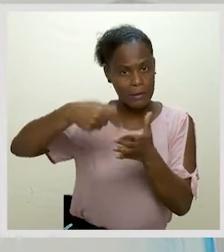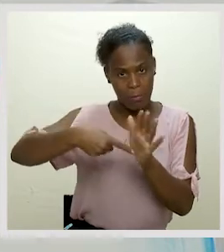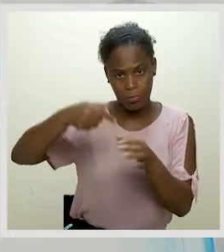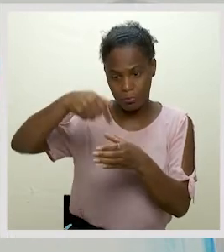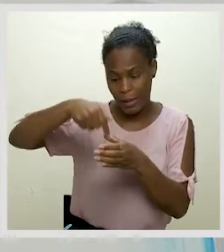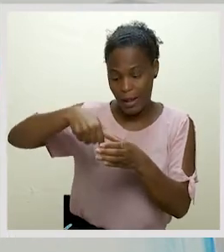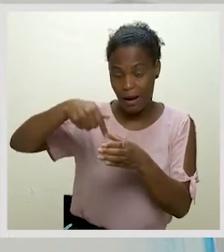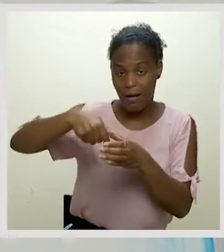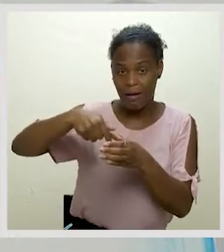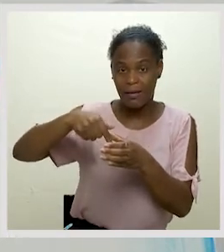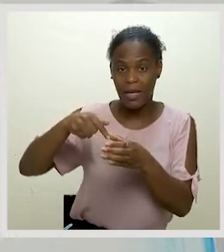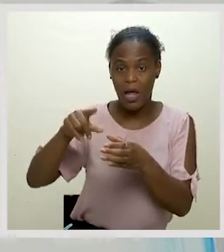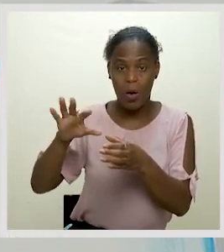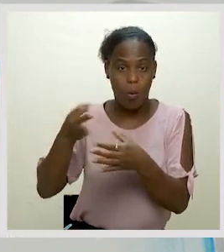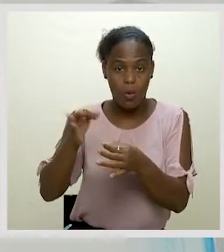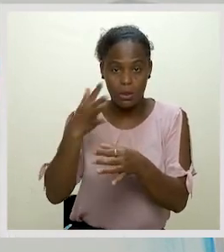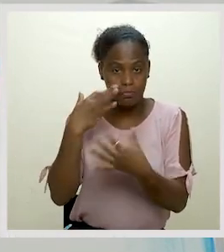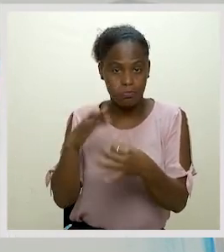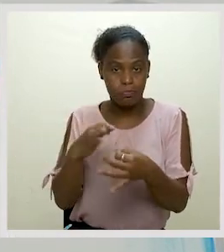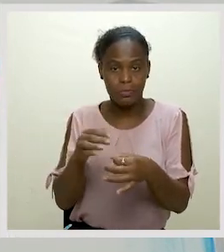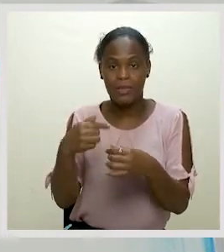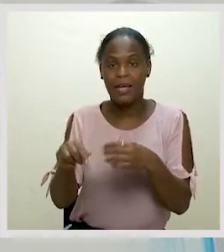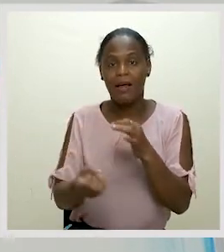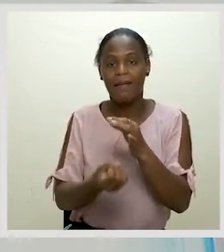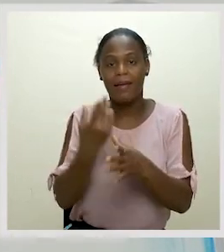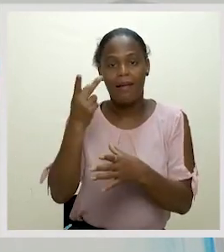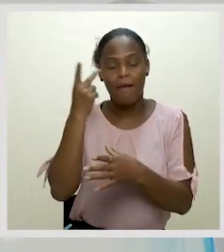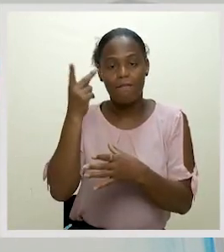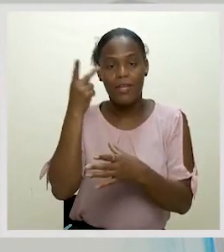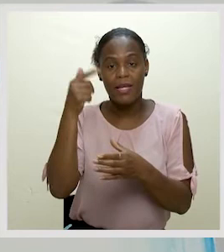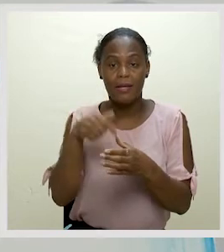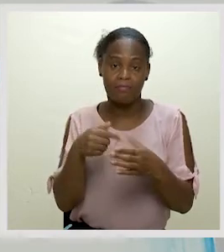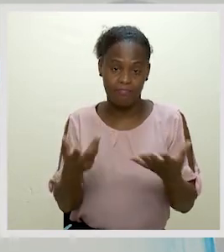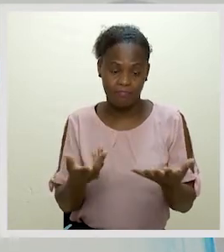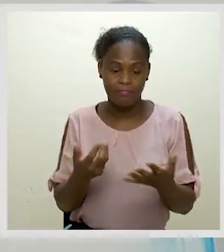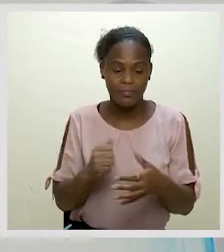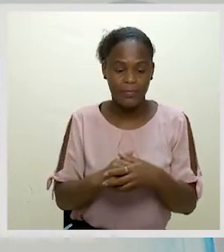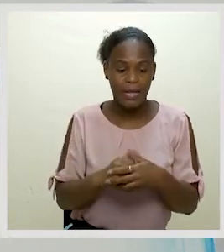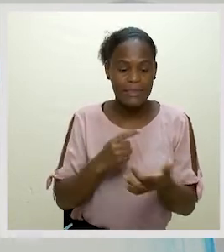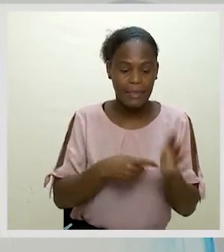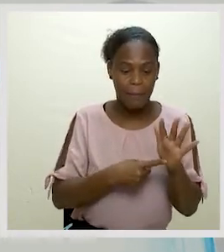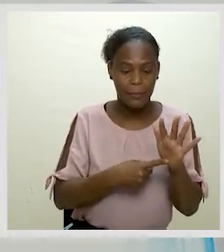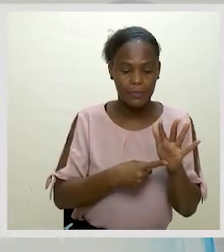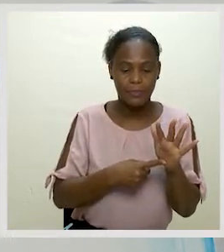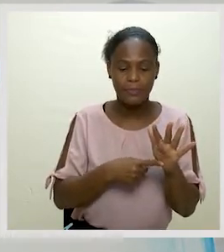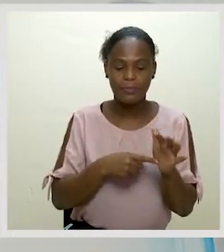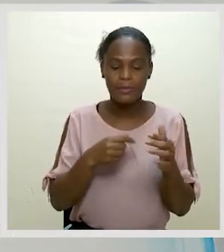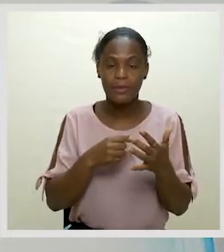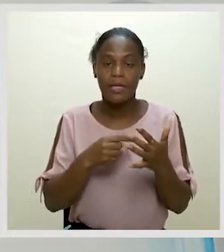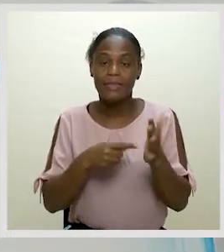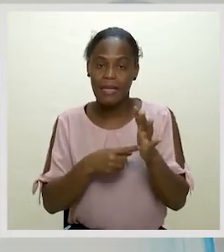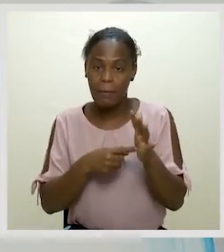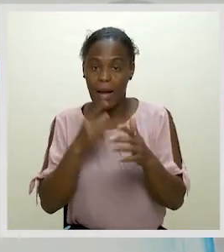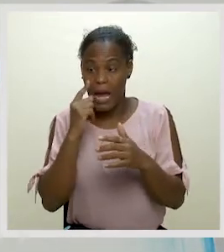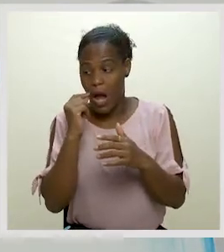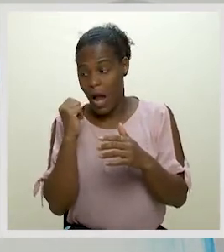que este algo espontaneamente teria formado a vida propriamente dita. Por exemplo, neste